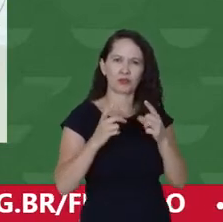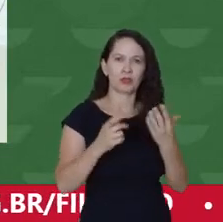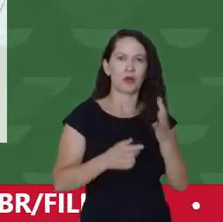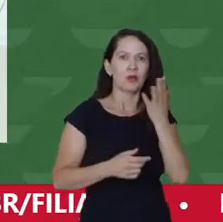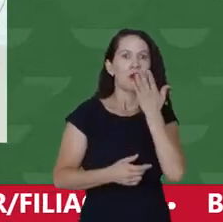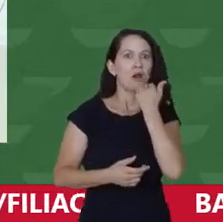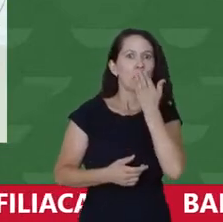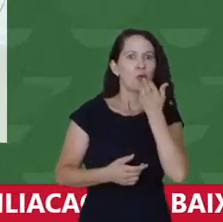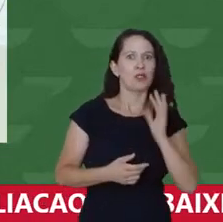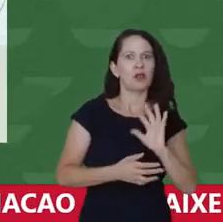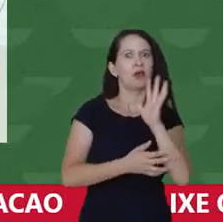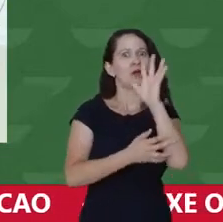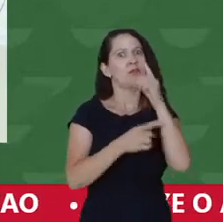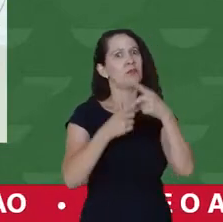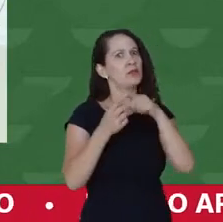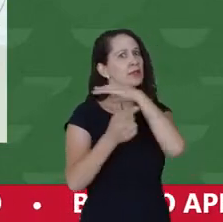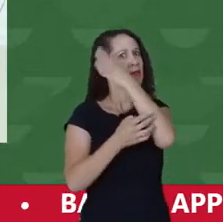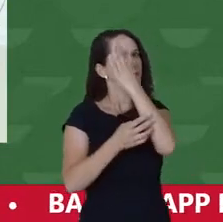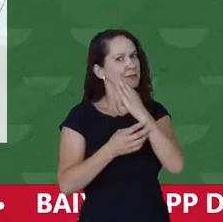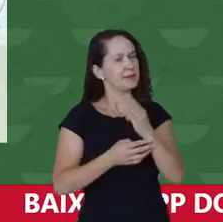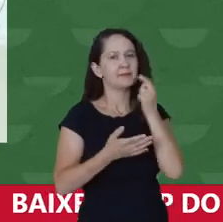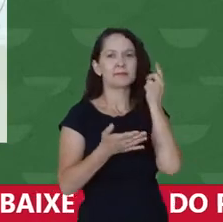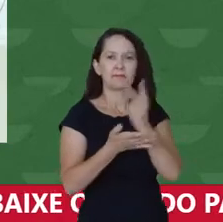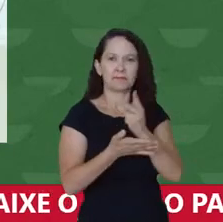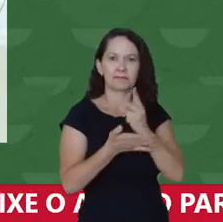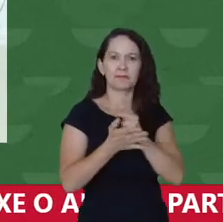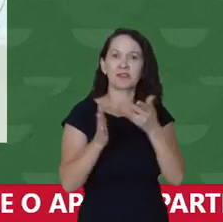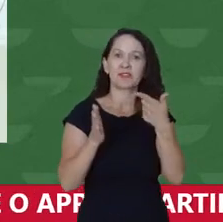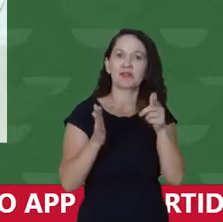dos alimentos está caro porque o Brasil, mesmo sem